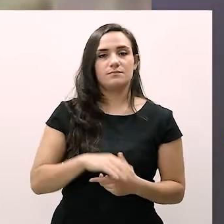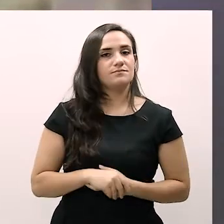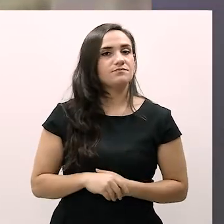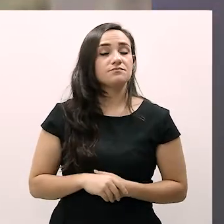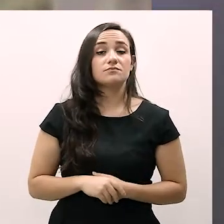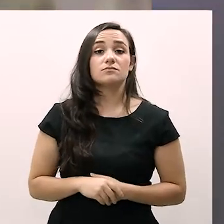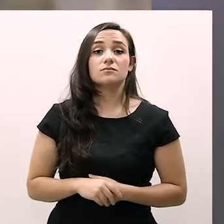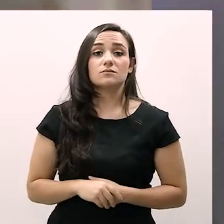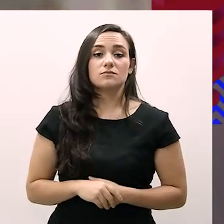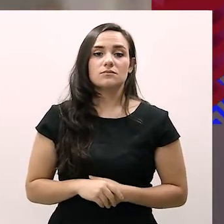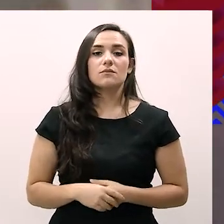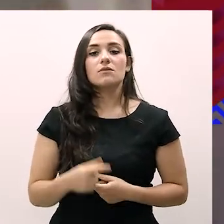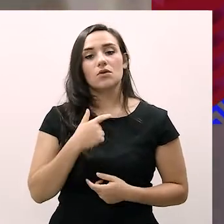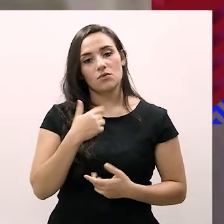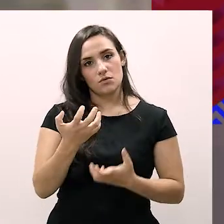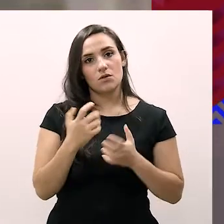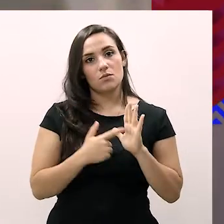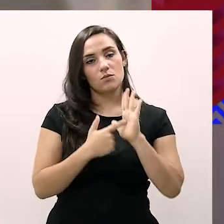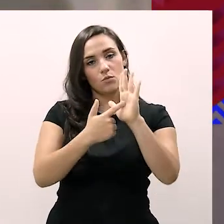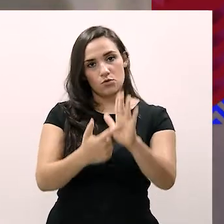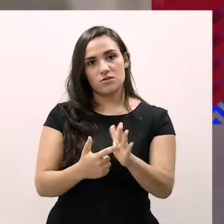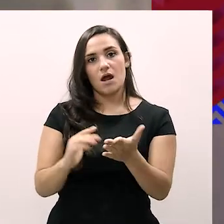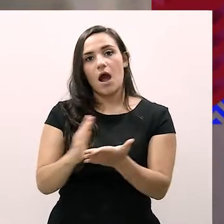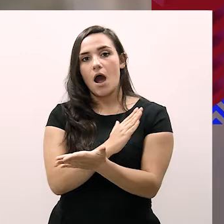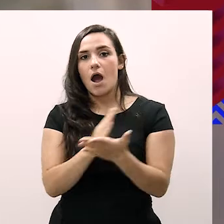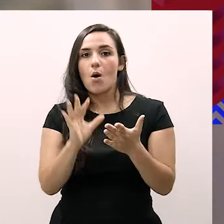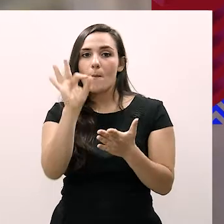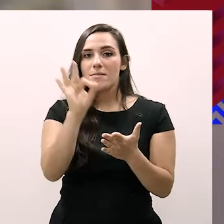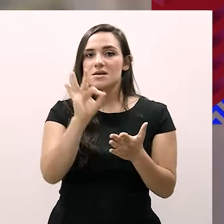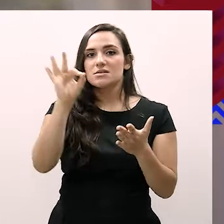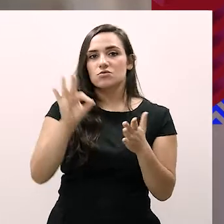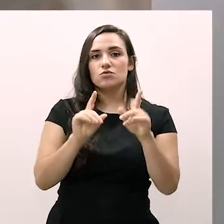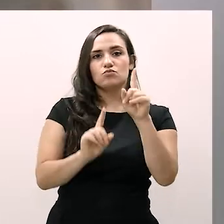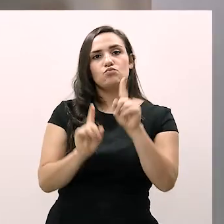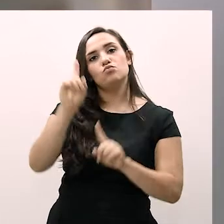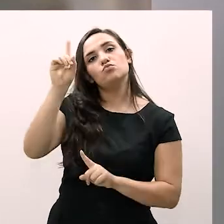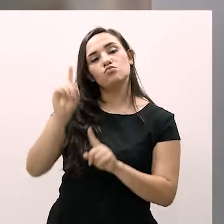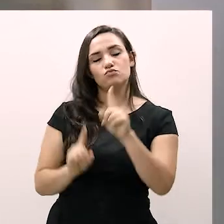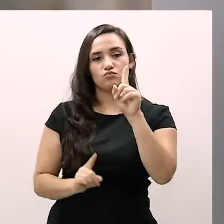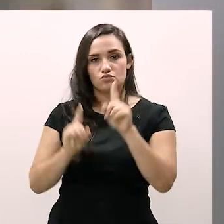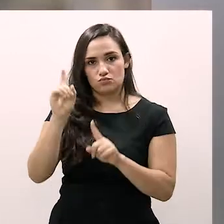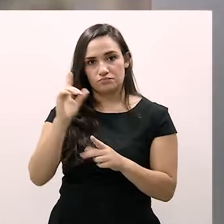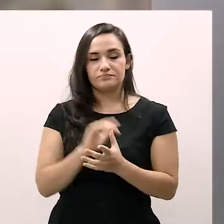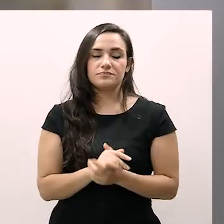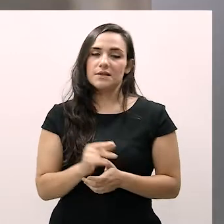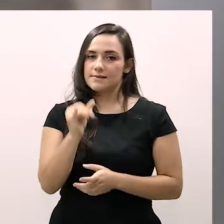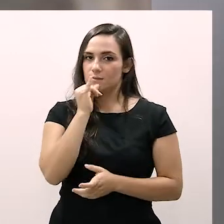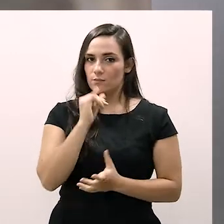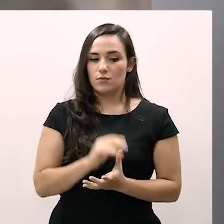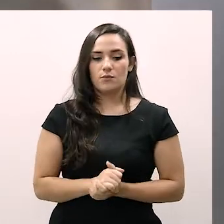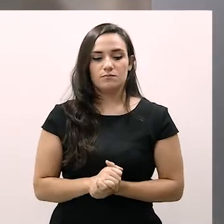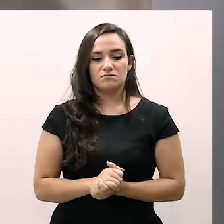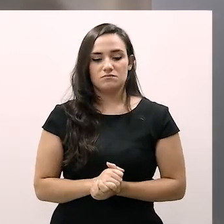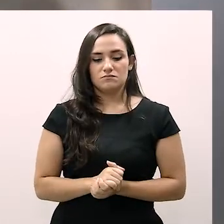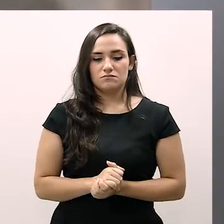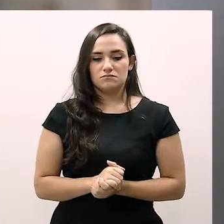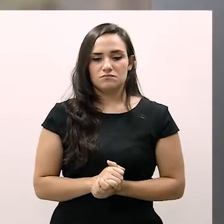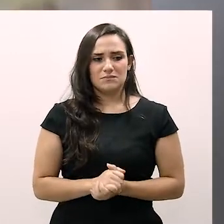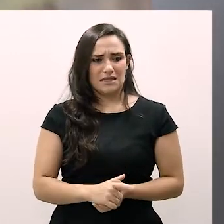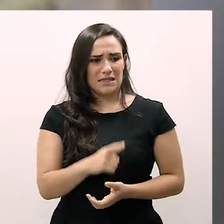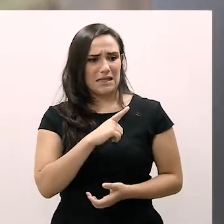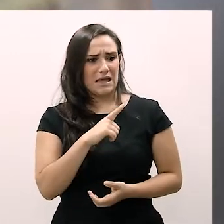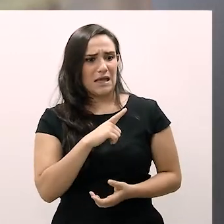números, é interessante que a gente fale. Então, fala assim, o obeso está morrendo muito por conta do